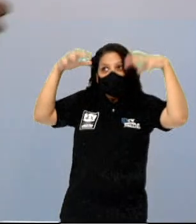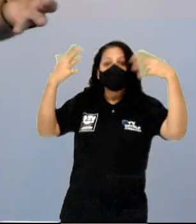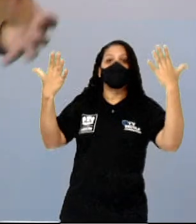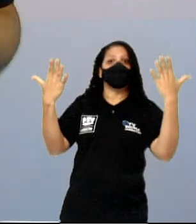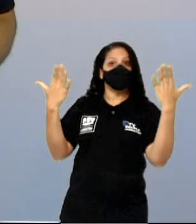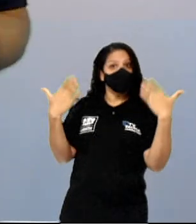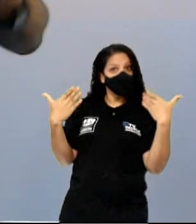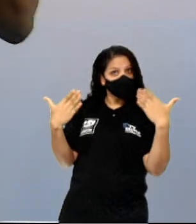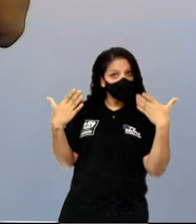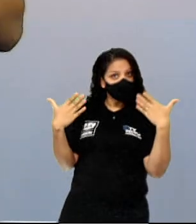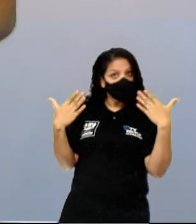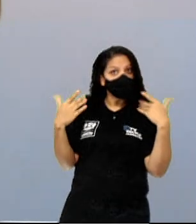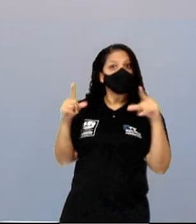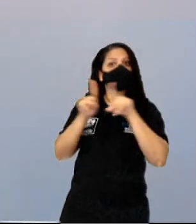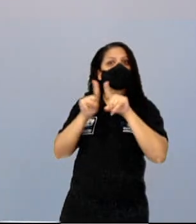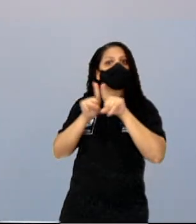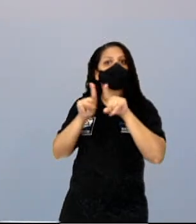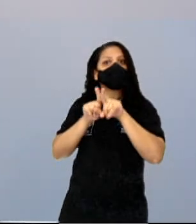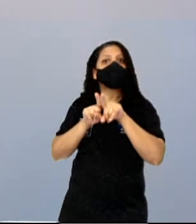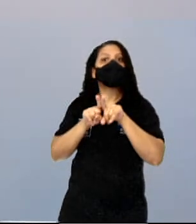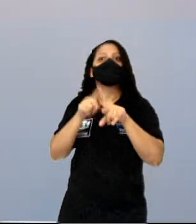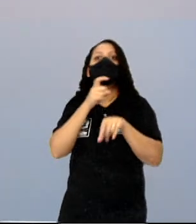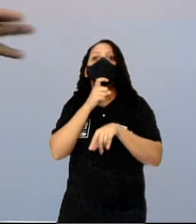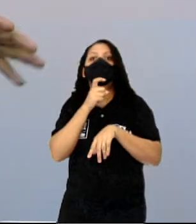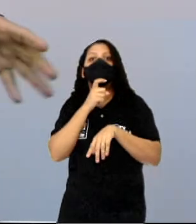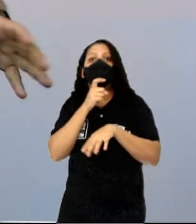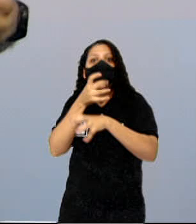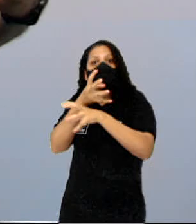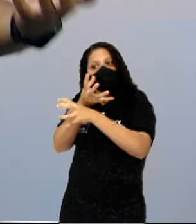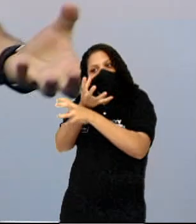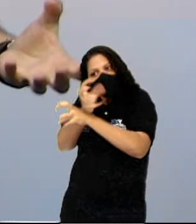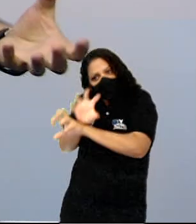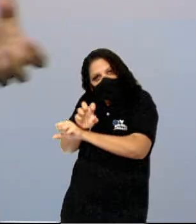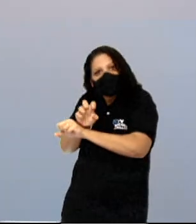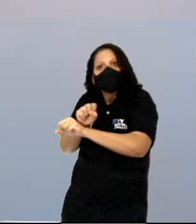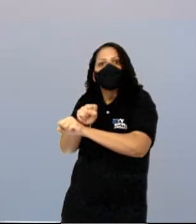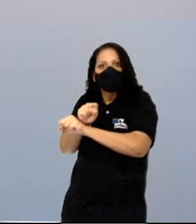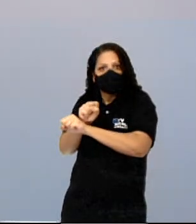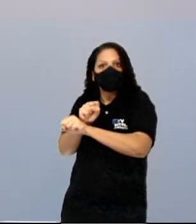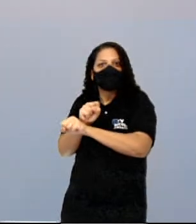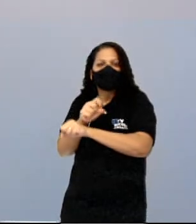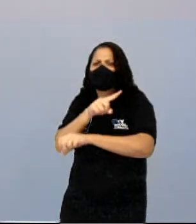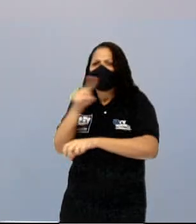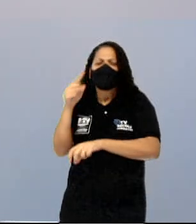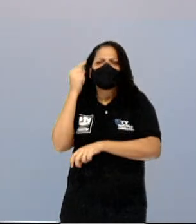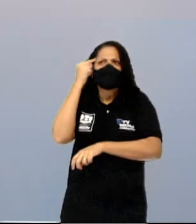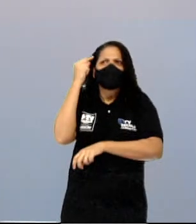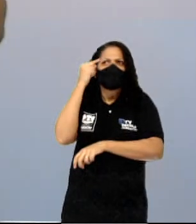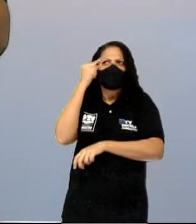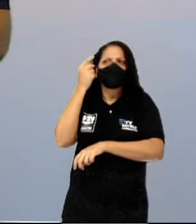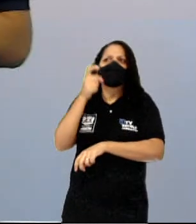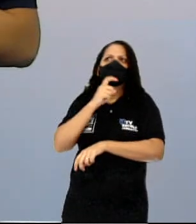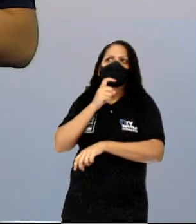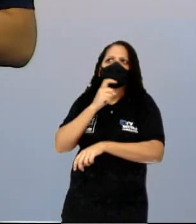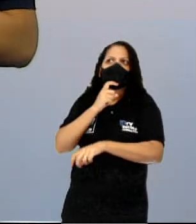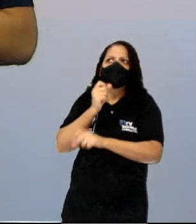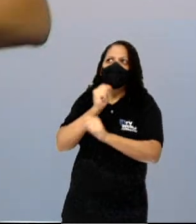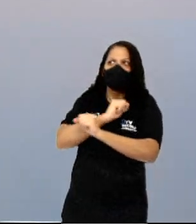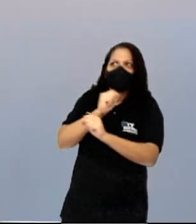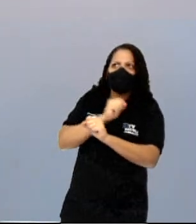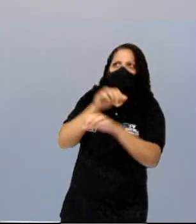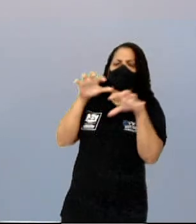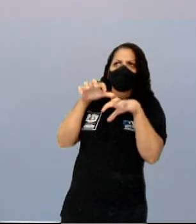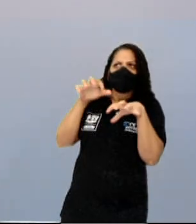que é de Jabotão, você associa inverno com chuva. Realmente, na nossa cidade, as chuvas em geral ocorrem durante o período do